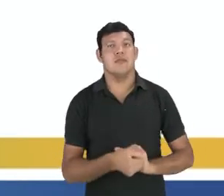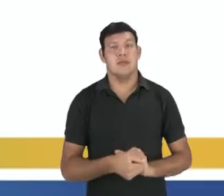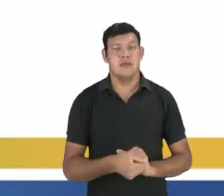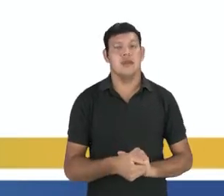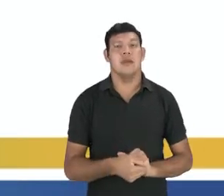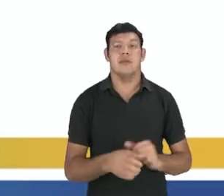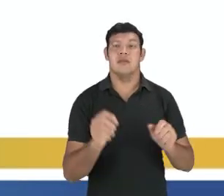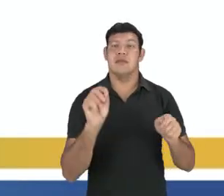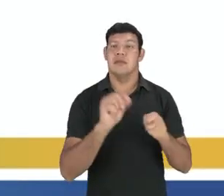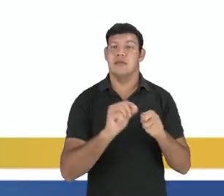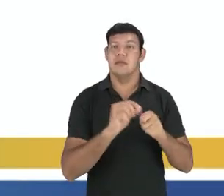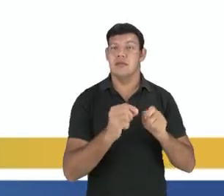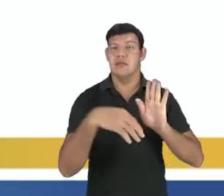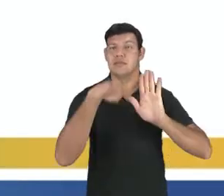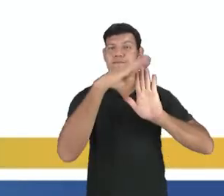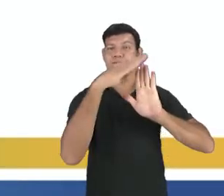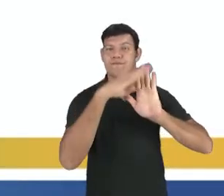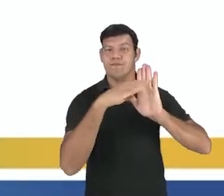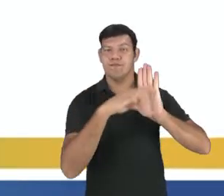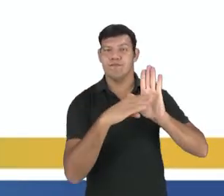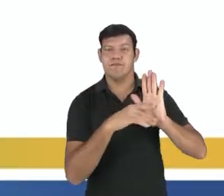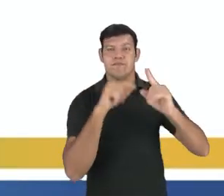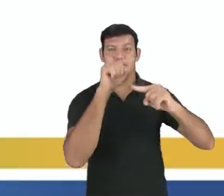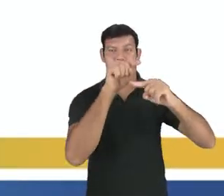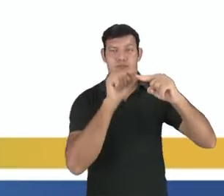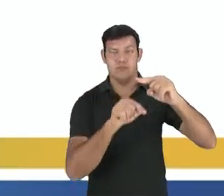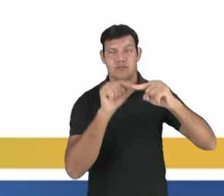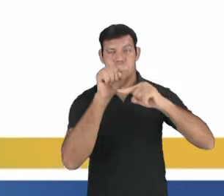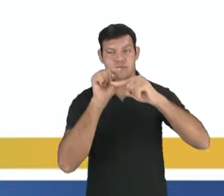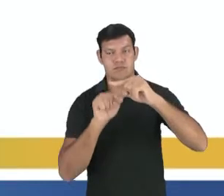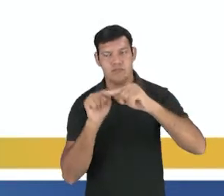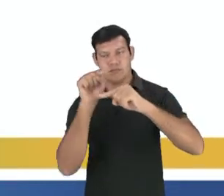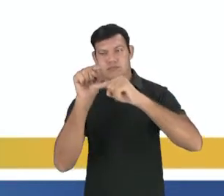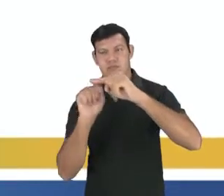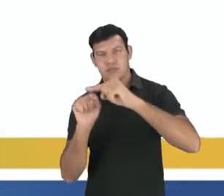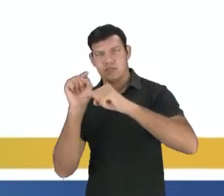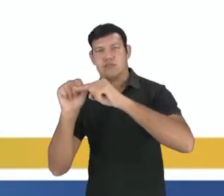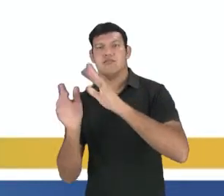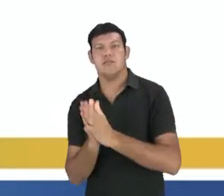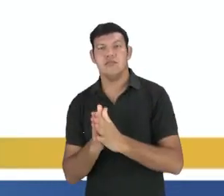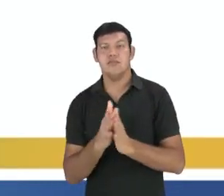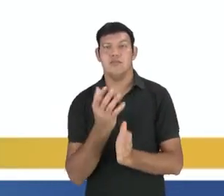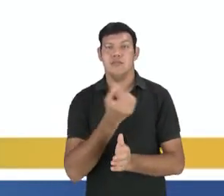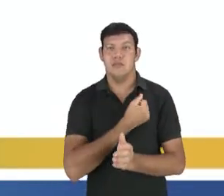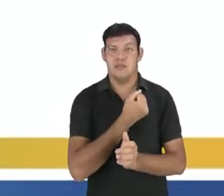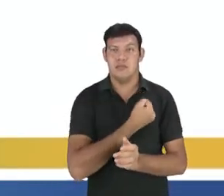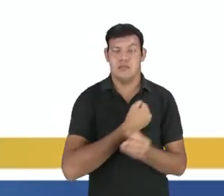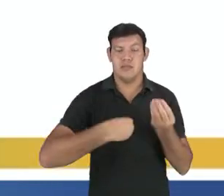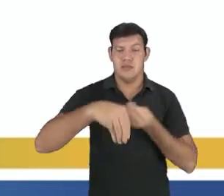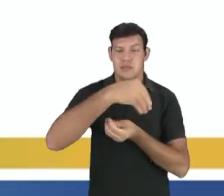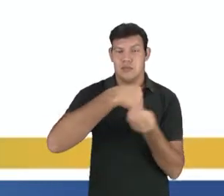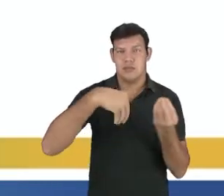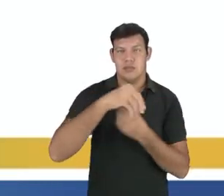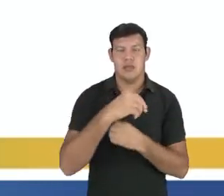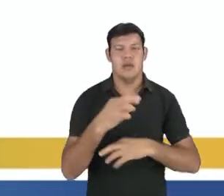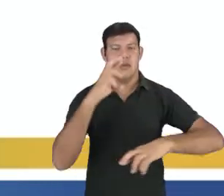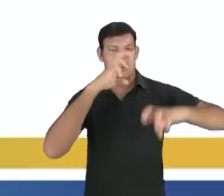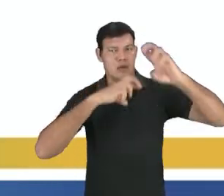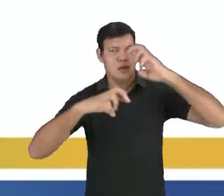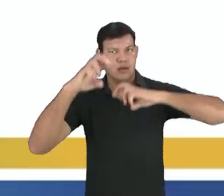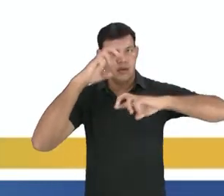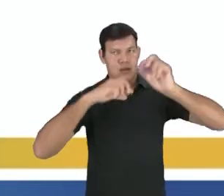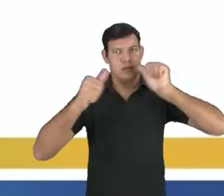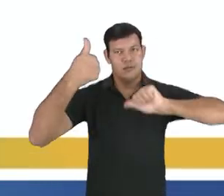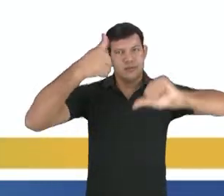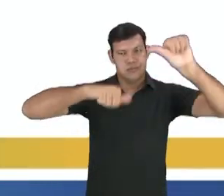a listagem dos divisores de cada número envolvido, como a gente fez nos dois exemplos, né? E verificar qual é o maior deles